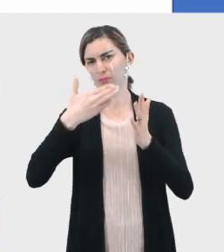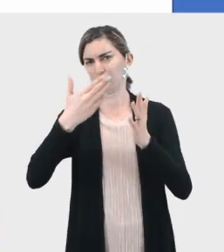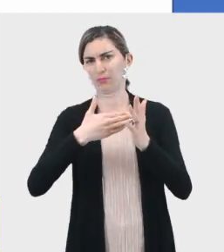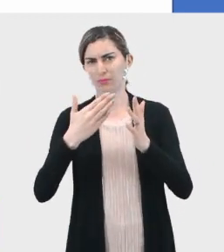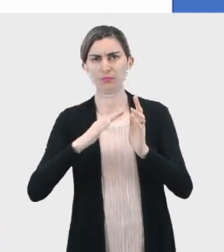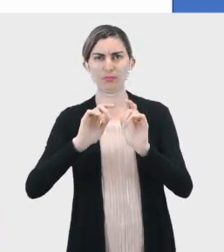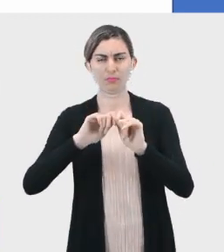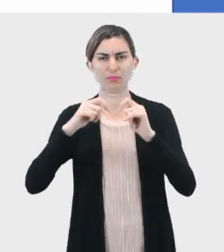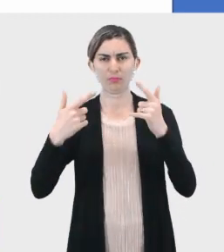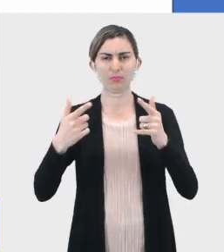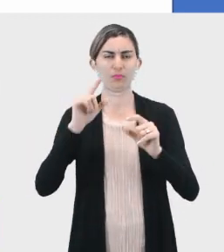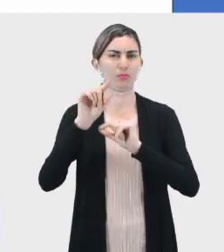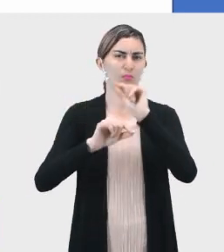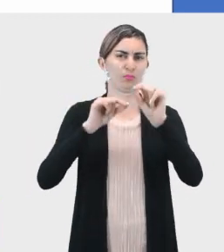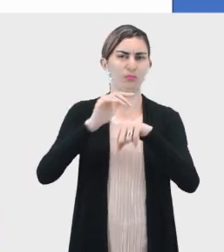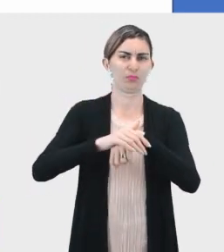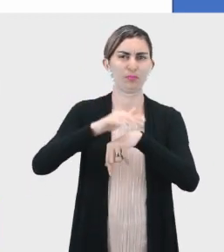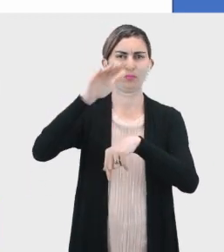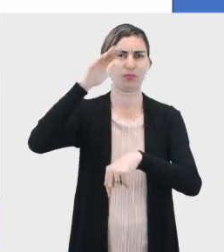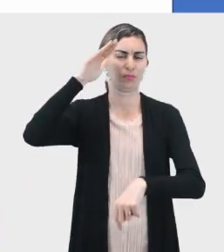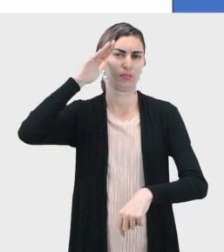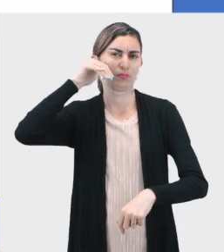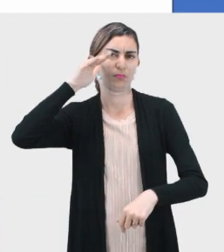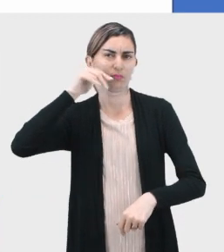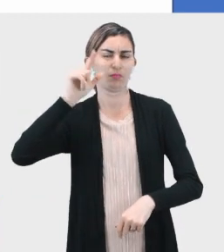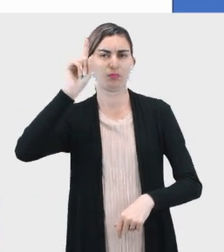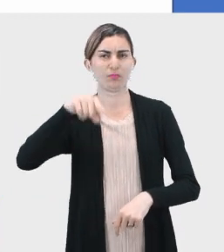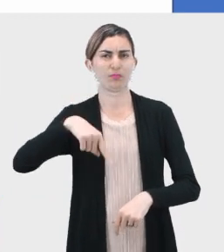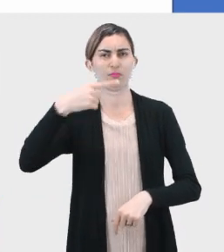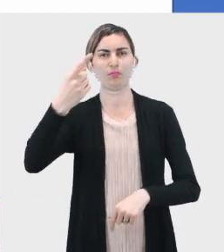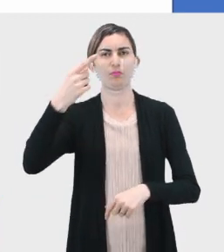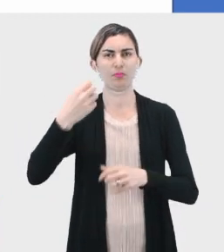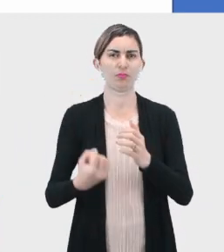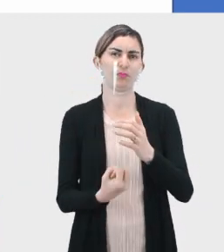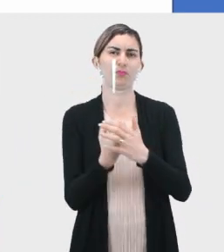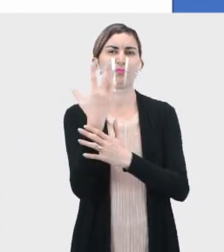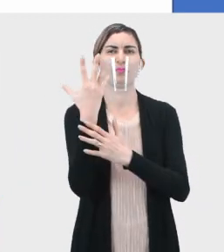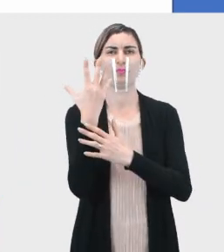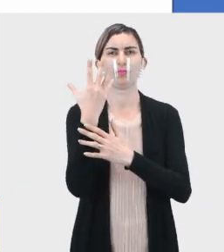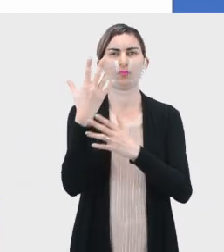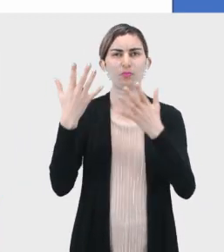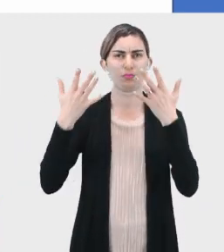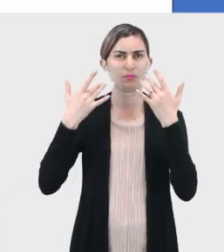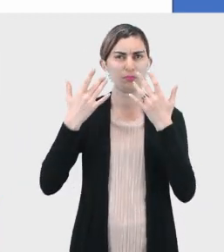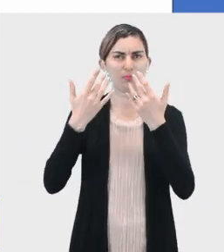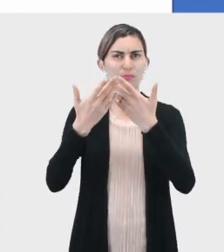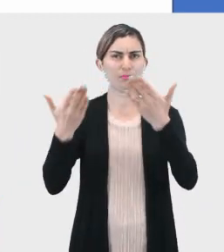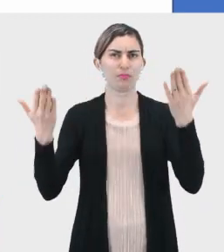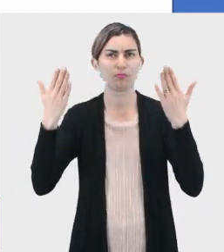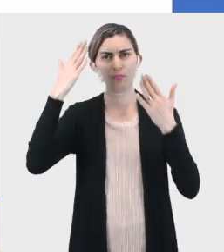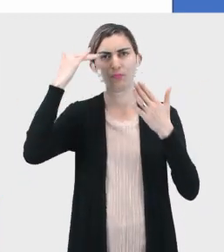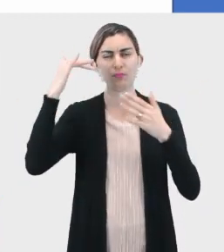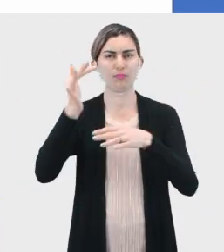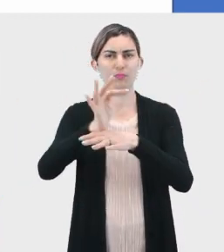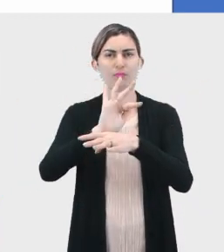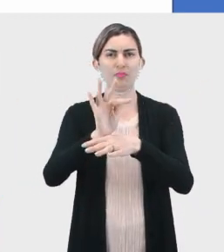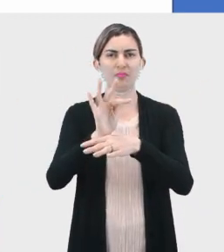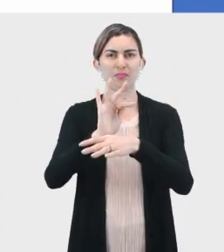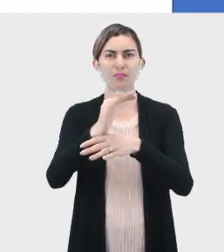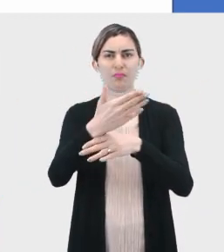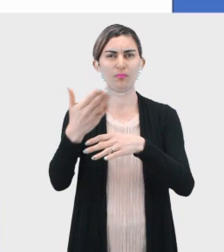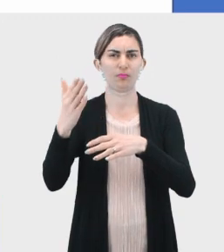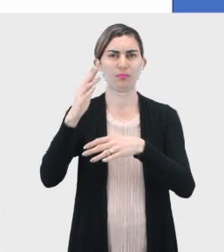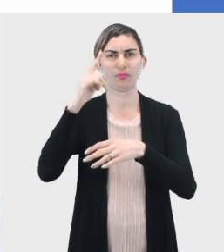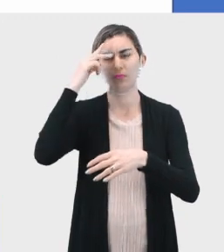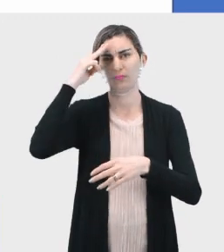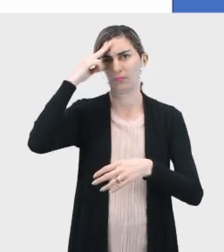livros, obviamente, e o que é mais curioso é que ela inspirou algumas cenas do famoso